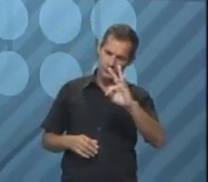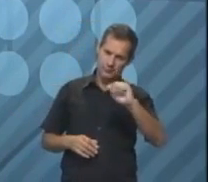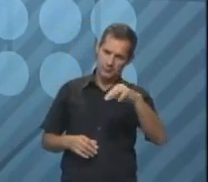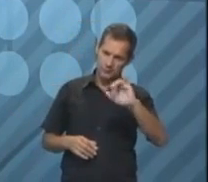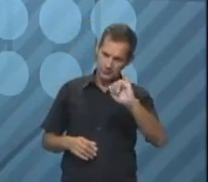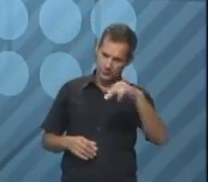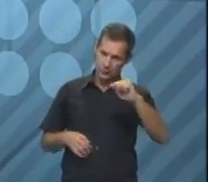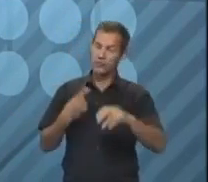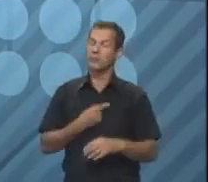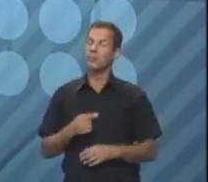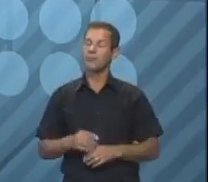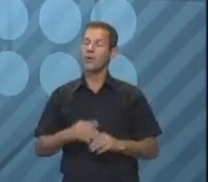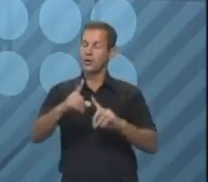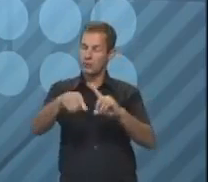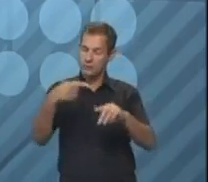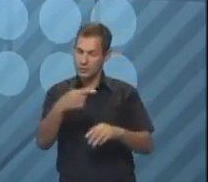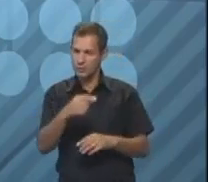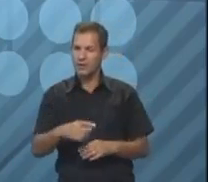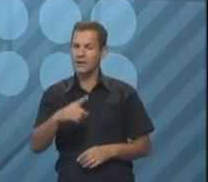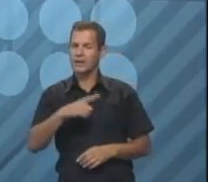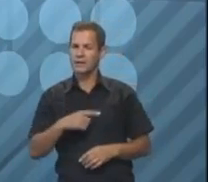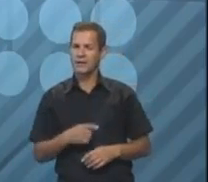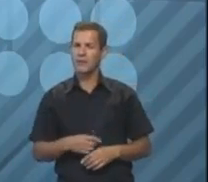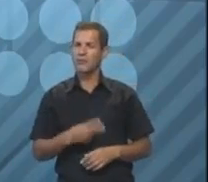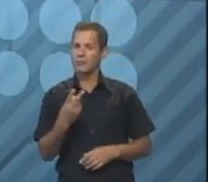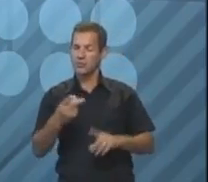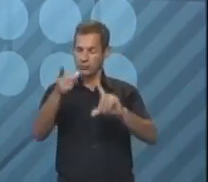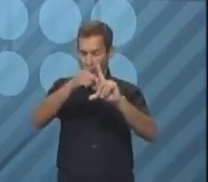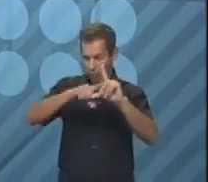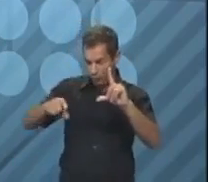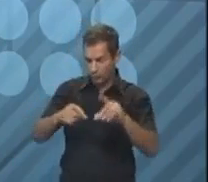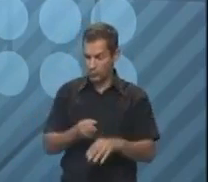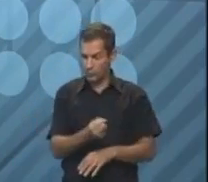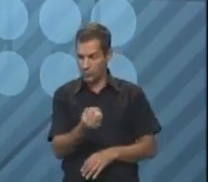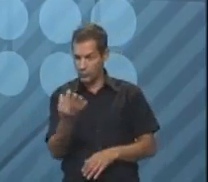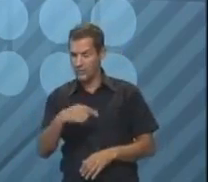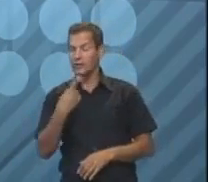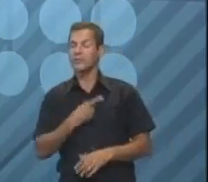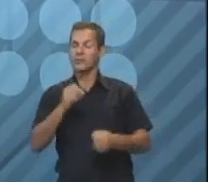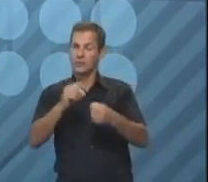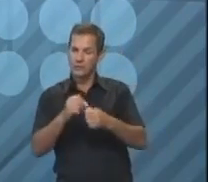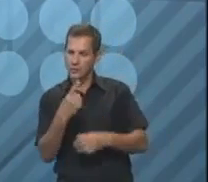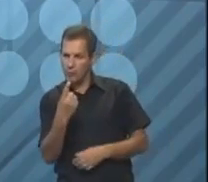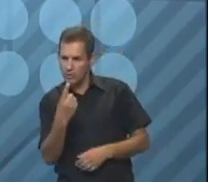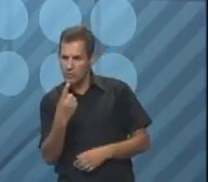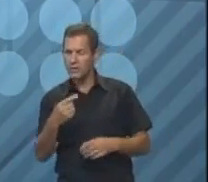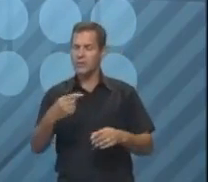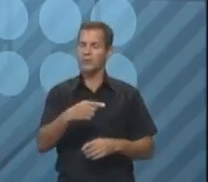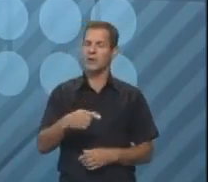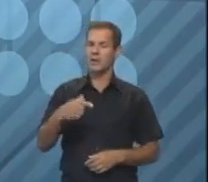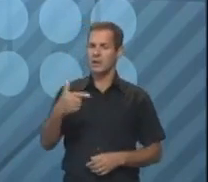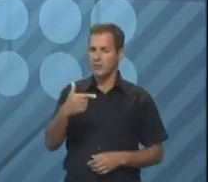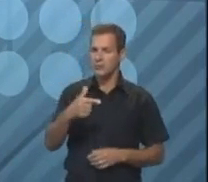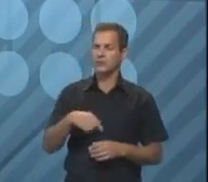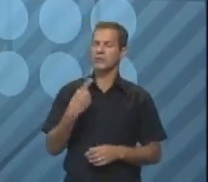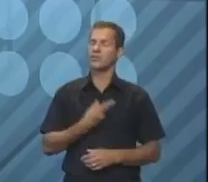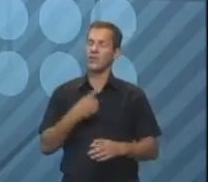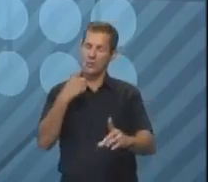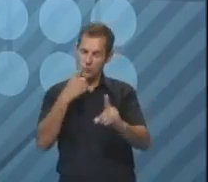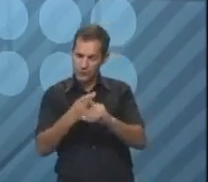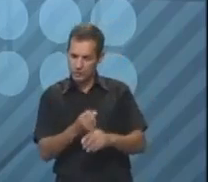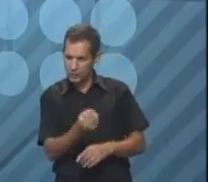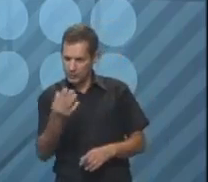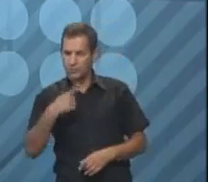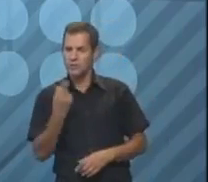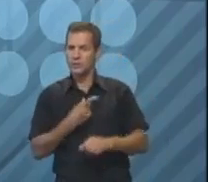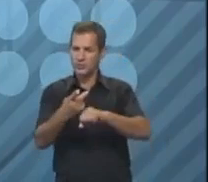vamos diminuir, porque a gente quer o volume entre as duas parábolas, né? Então, a gente faz um volume menos o segundo volume e a gente acha o volume